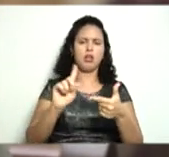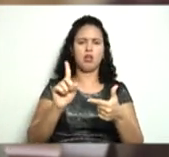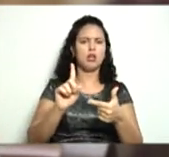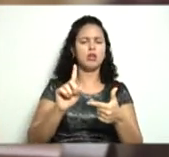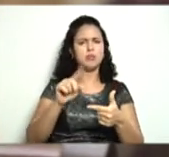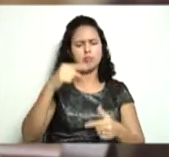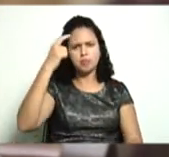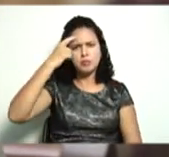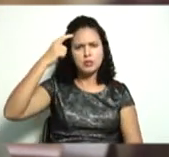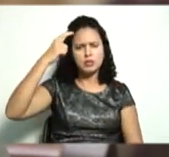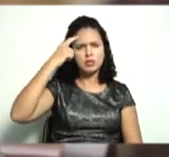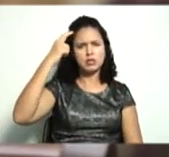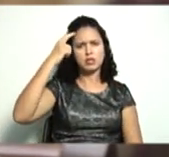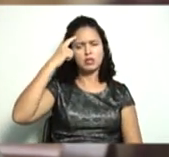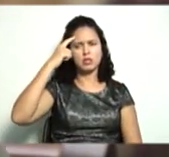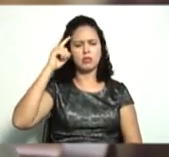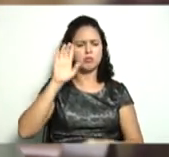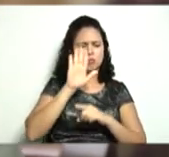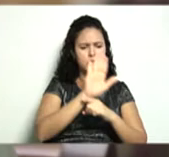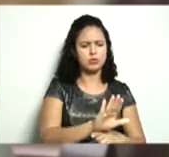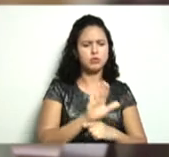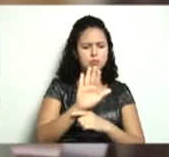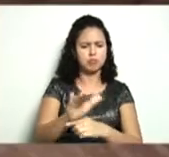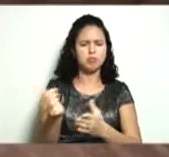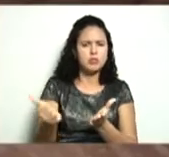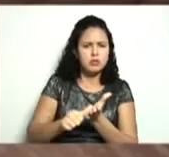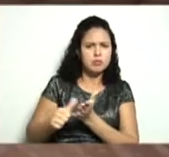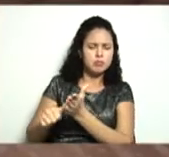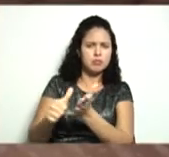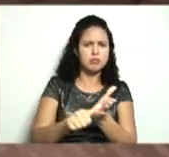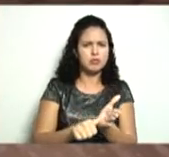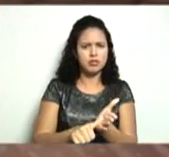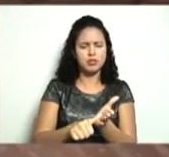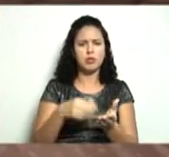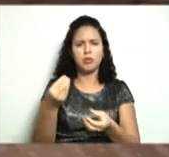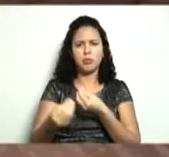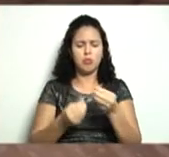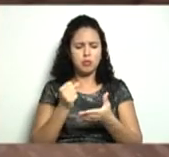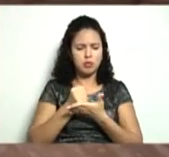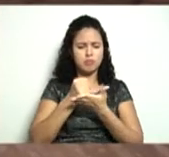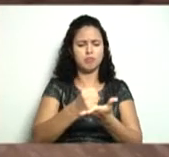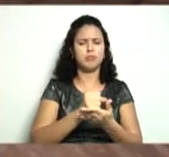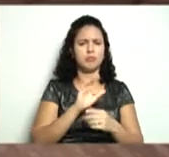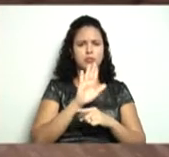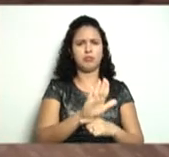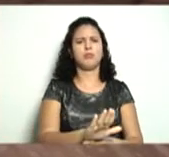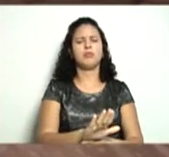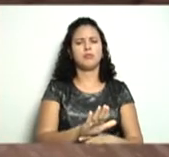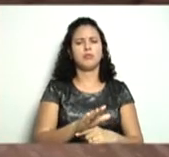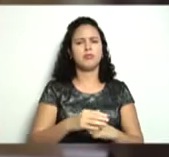mas pensar nos trabalhadores e nos associados. A tua contribuição vai ter um resultado.